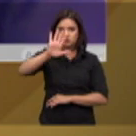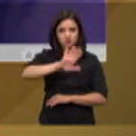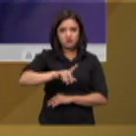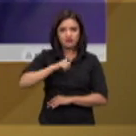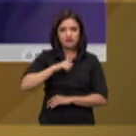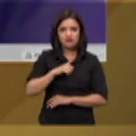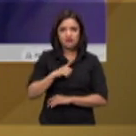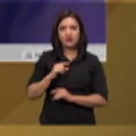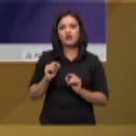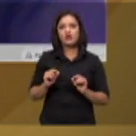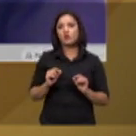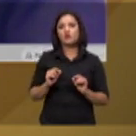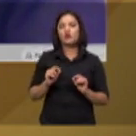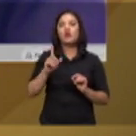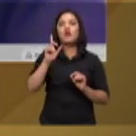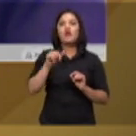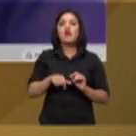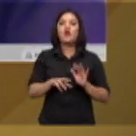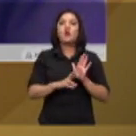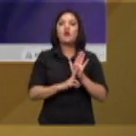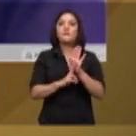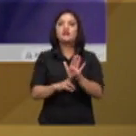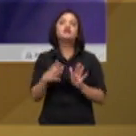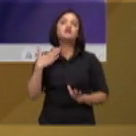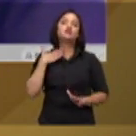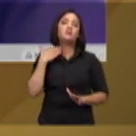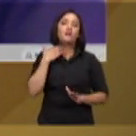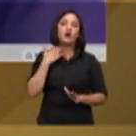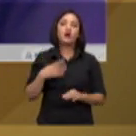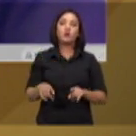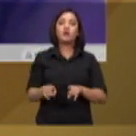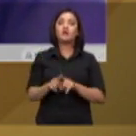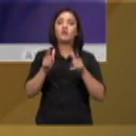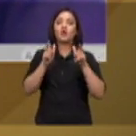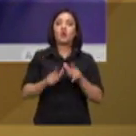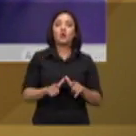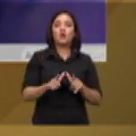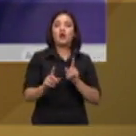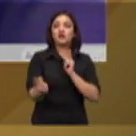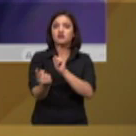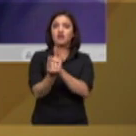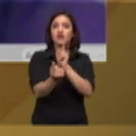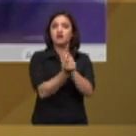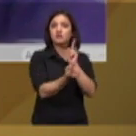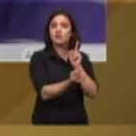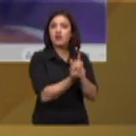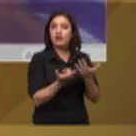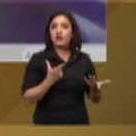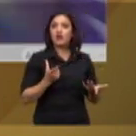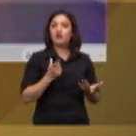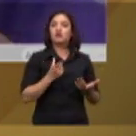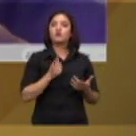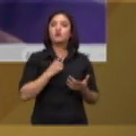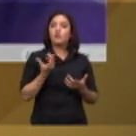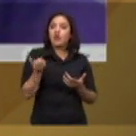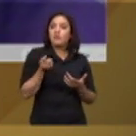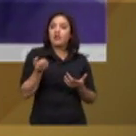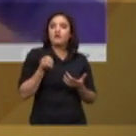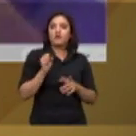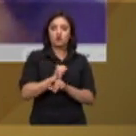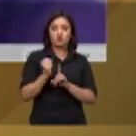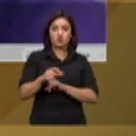que funciona como correspondentes bancários e como posto de atendimento para benefícios sociais. Então, o sistema